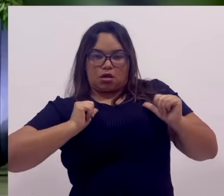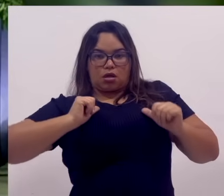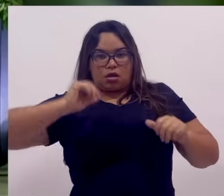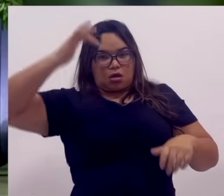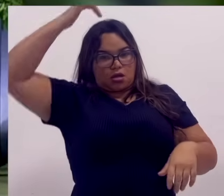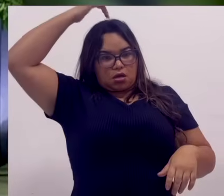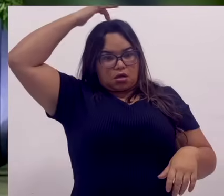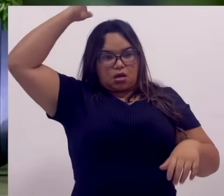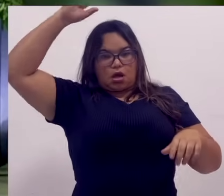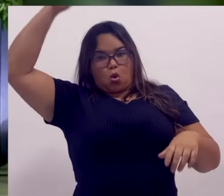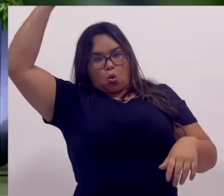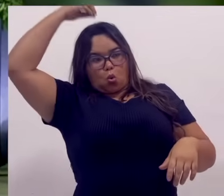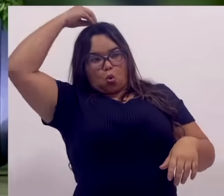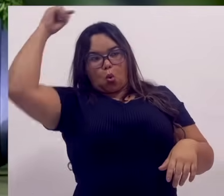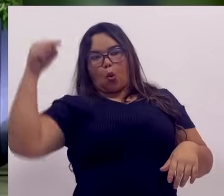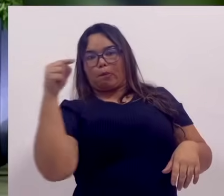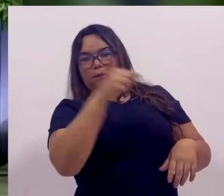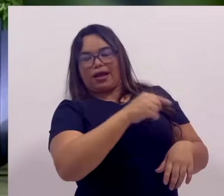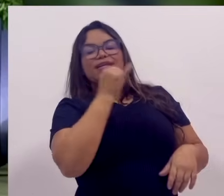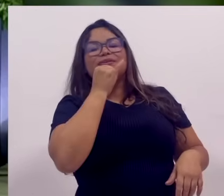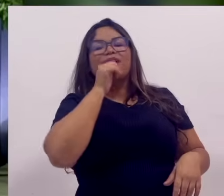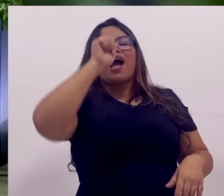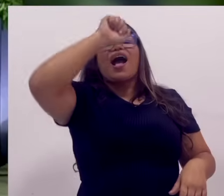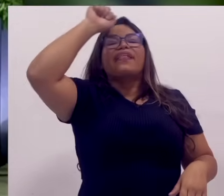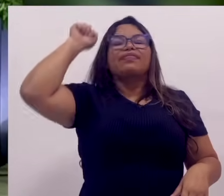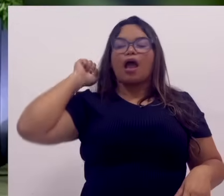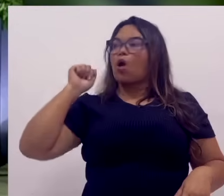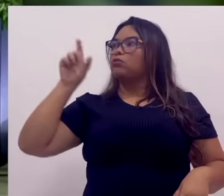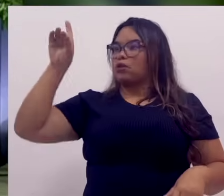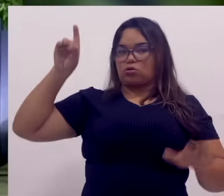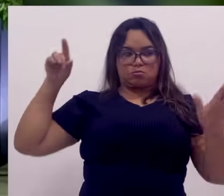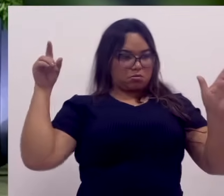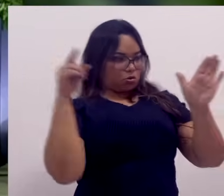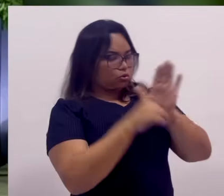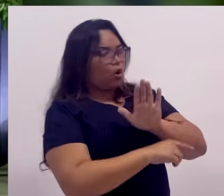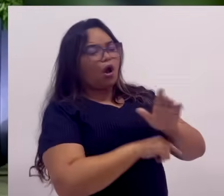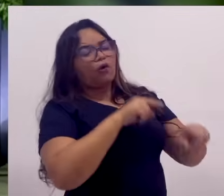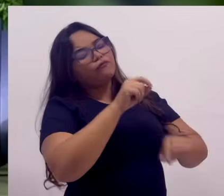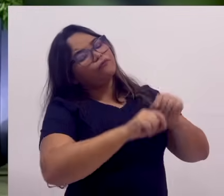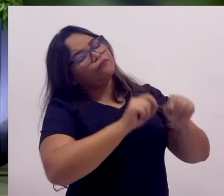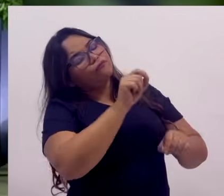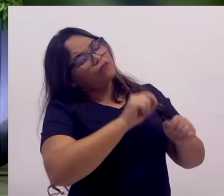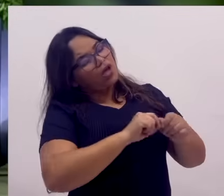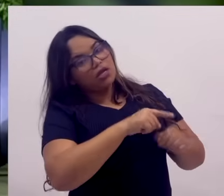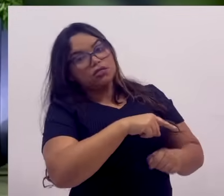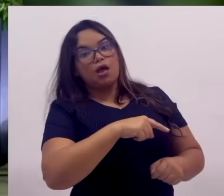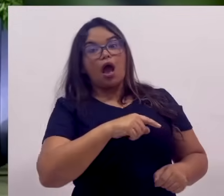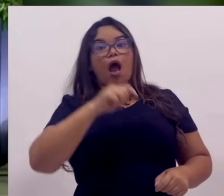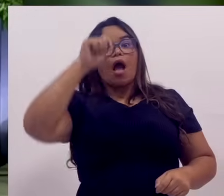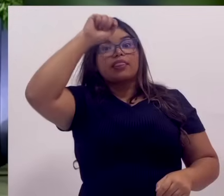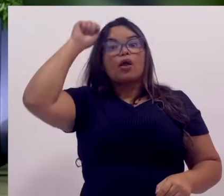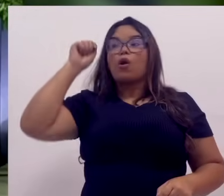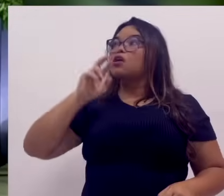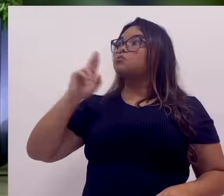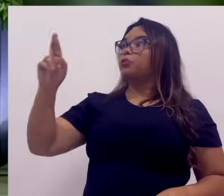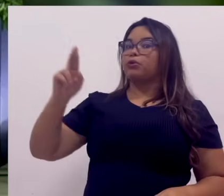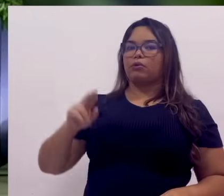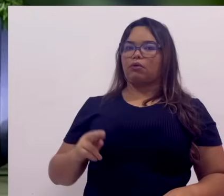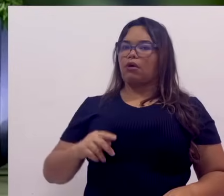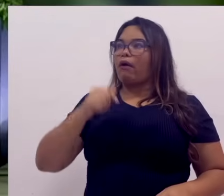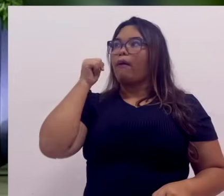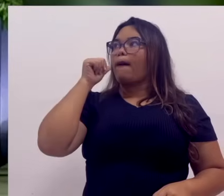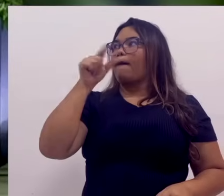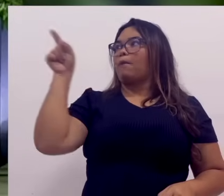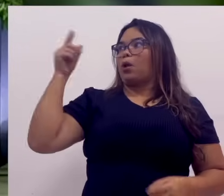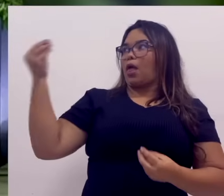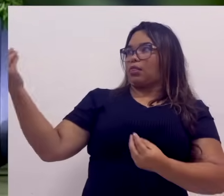alguém, certo? Sim. Quando Deus disse a Adão, o que fizeste? O que disse Adão? A mulher que tu me deste